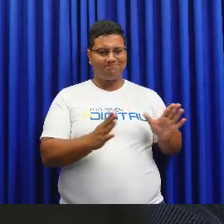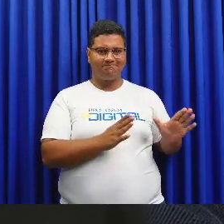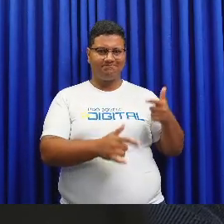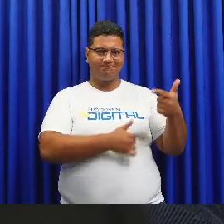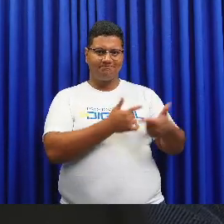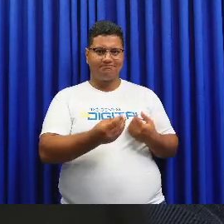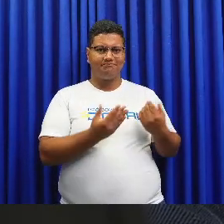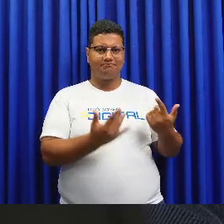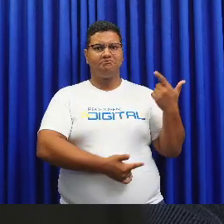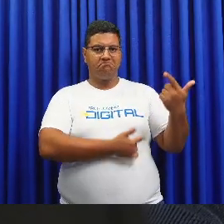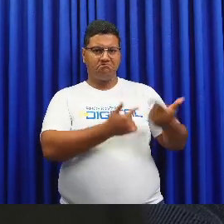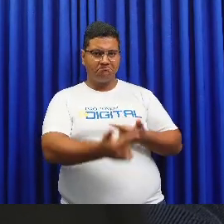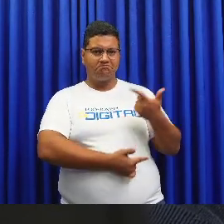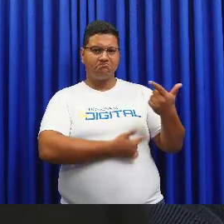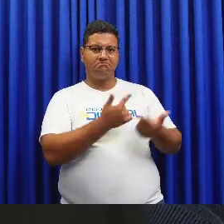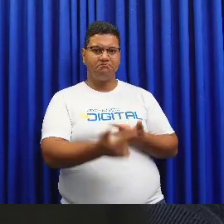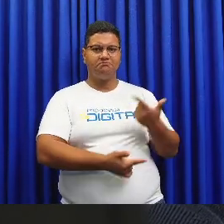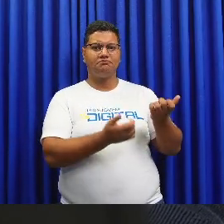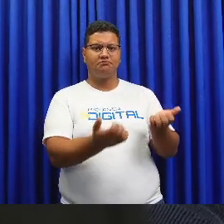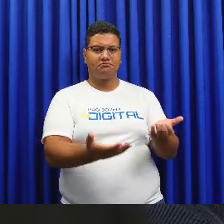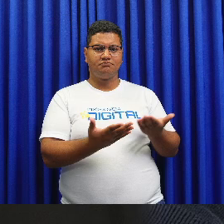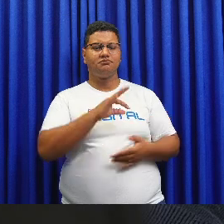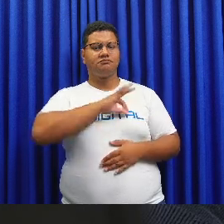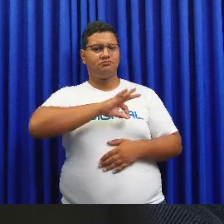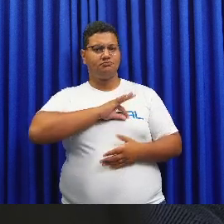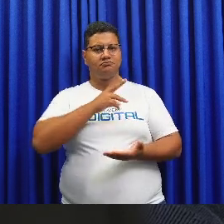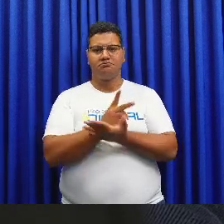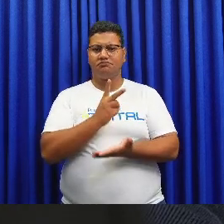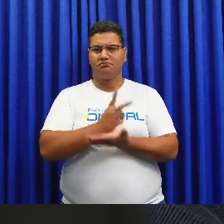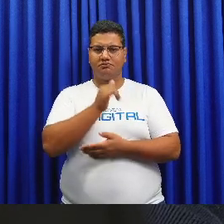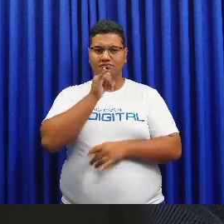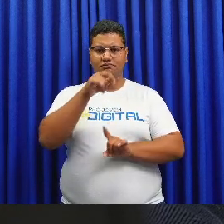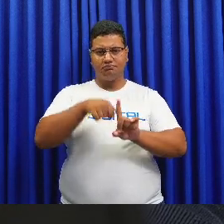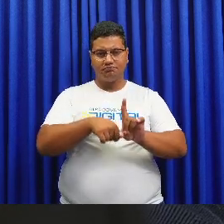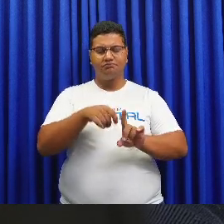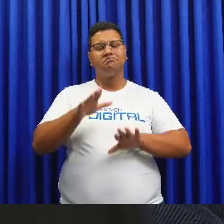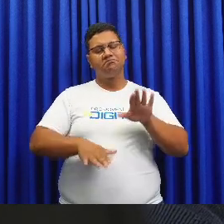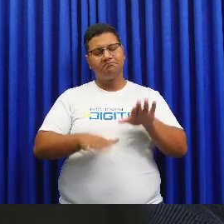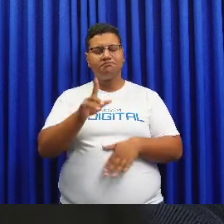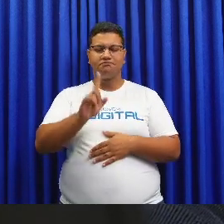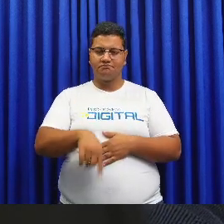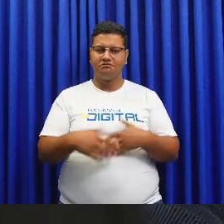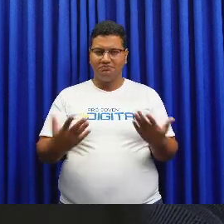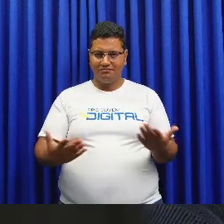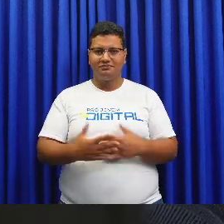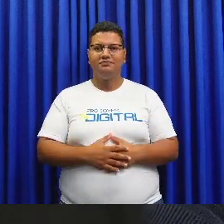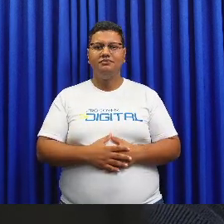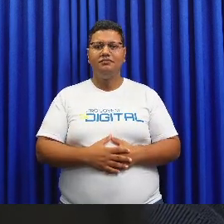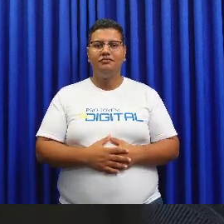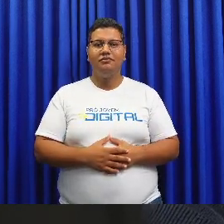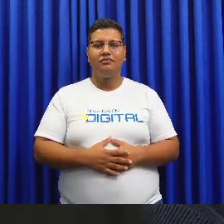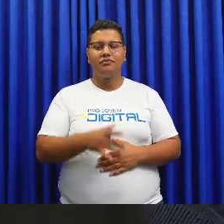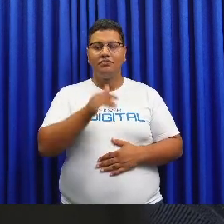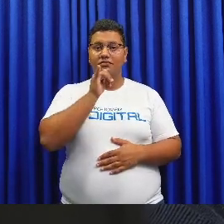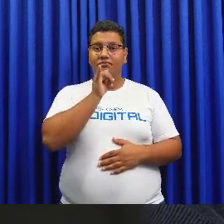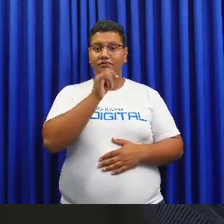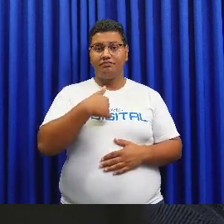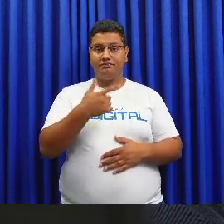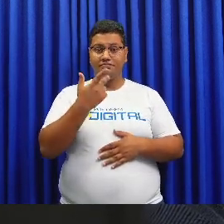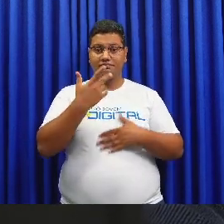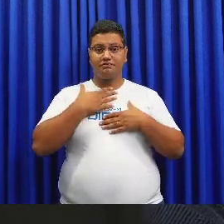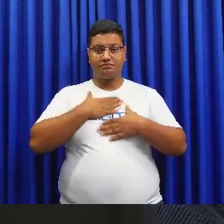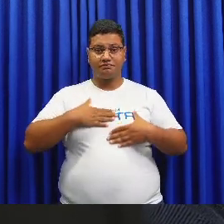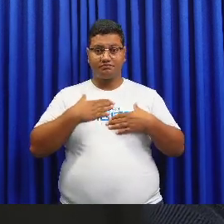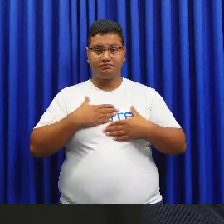que ele fica trabalhando e recebe um salário fixo aí, mensal, muitas vezes, não é isso? Esse exemplo aqui eu gosto às vezes